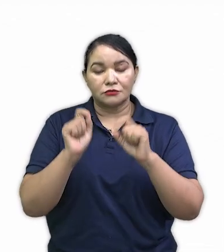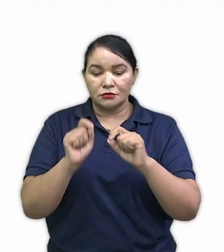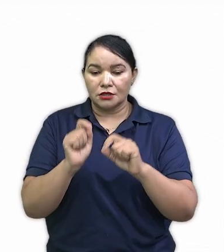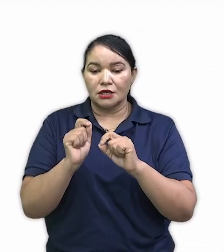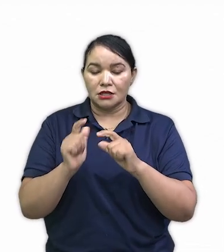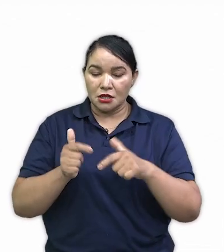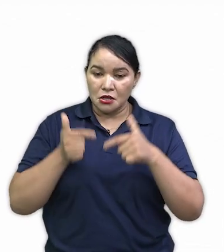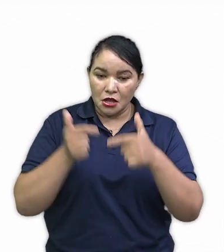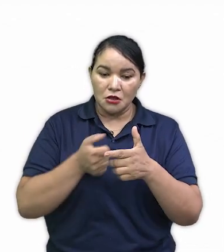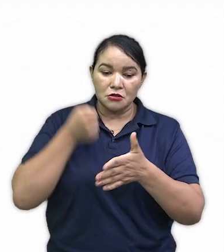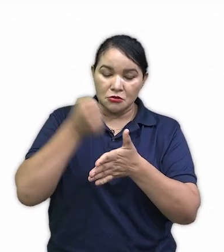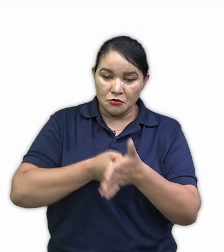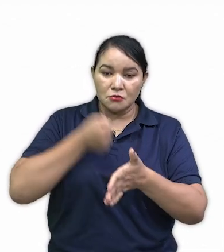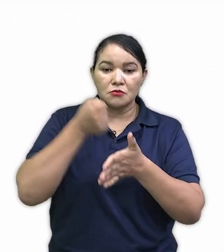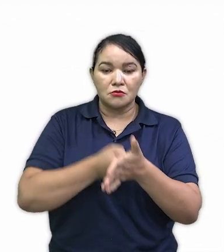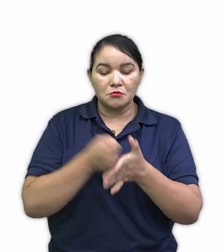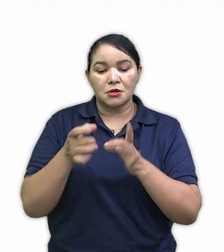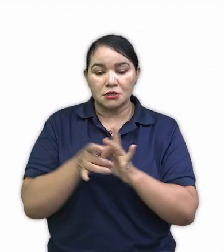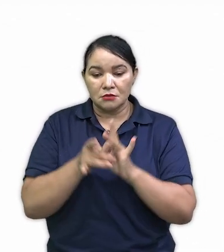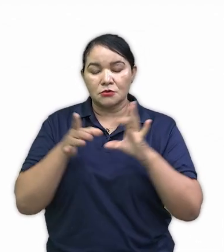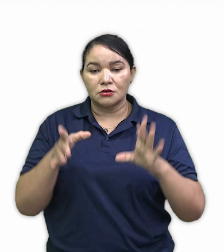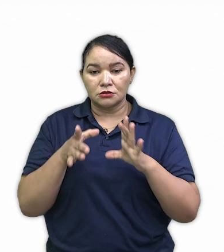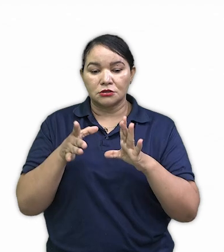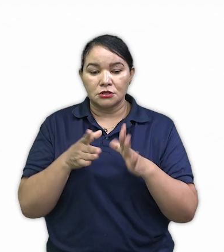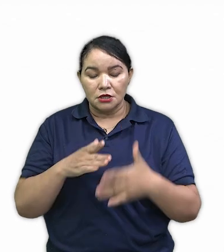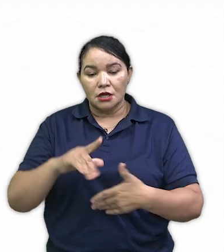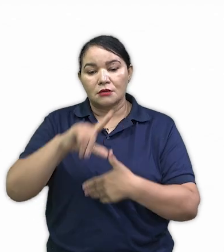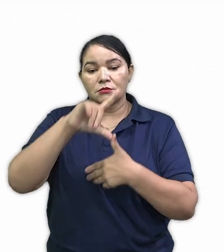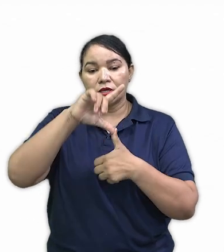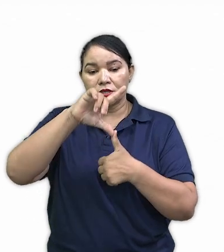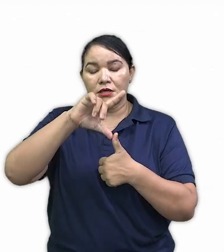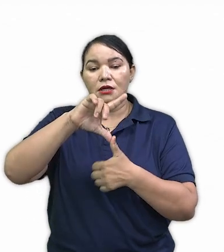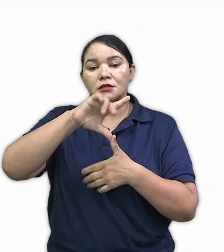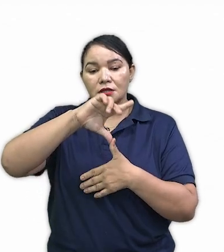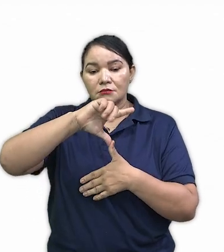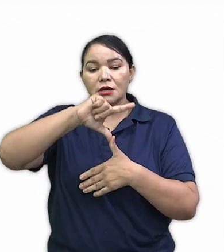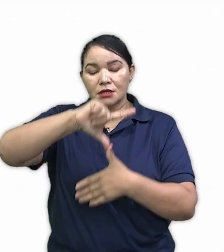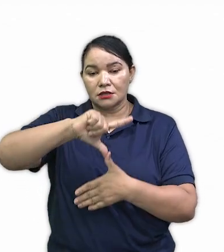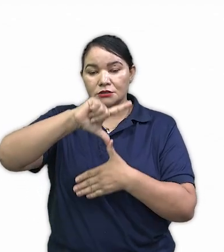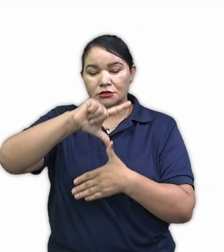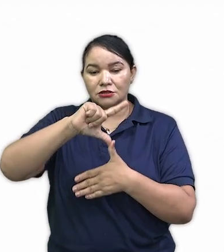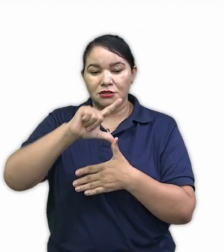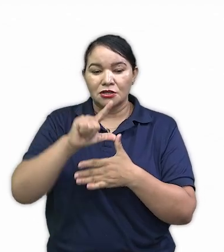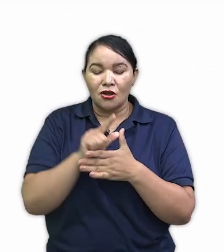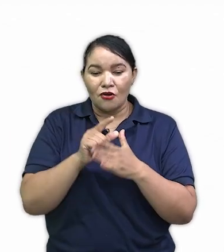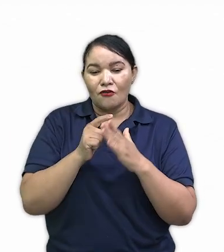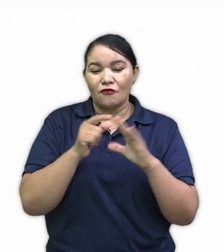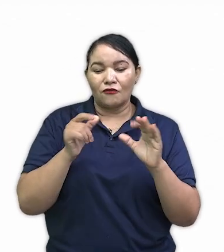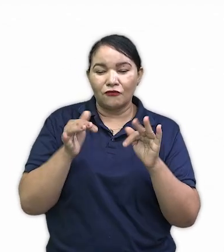Nas lutas pela democracia na América Latina, lá no final da década de 80.